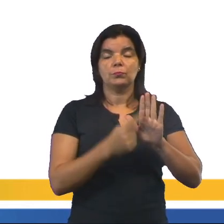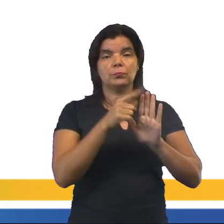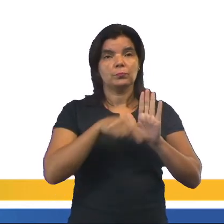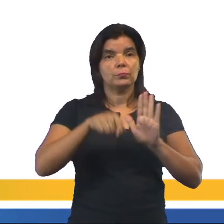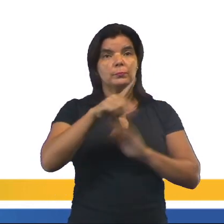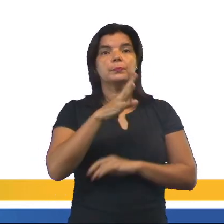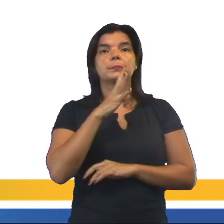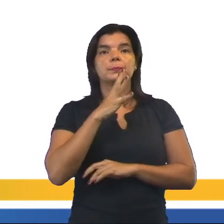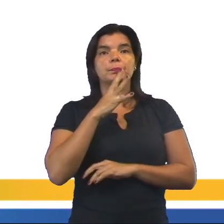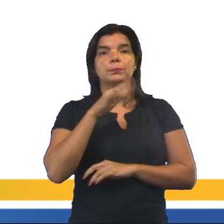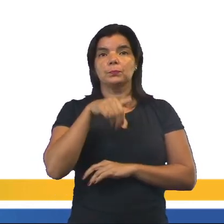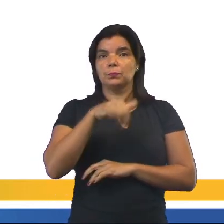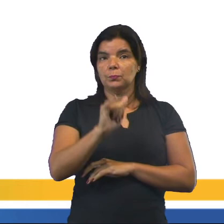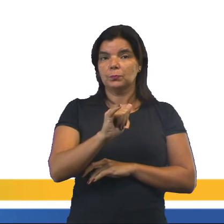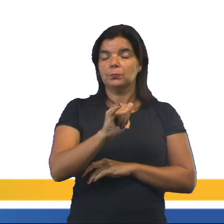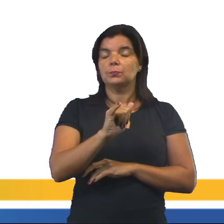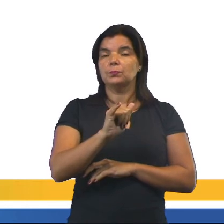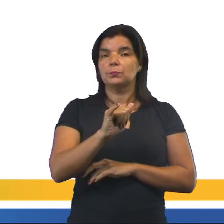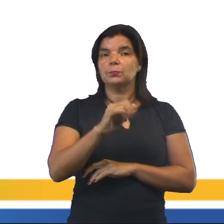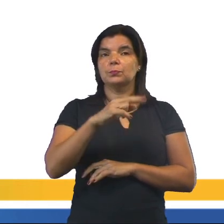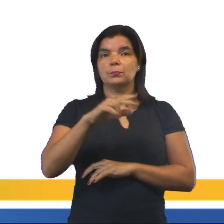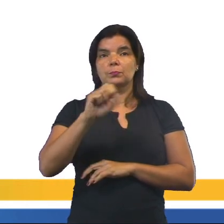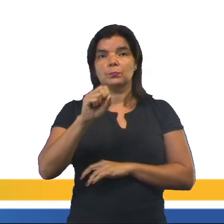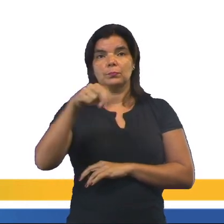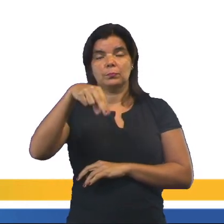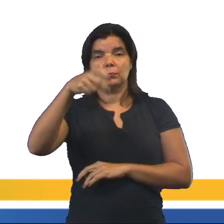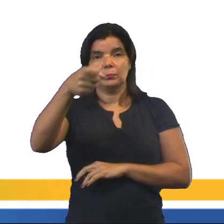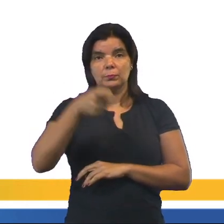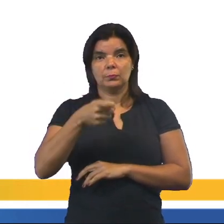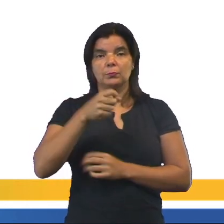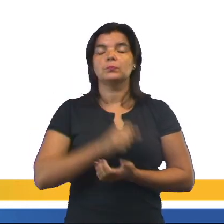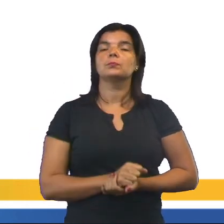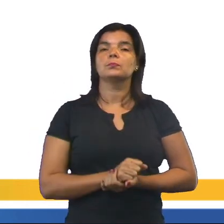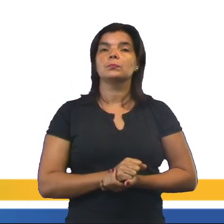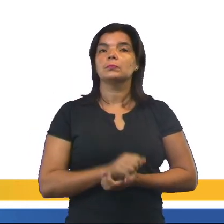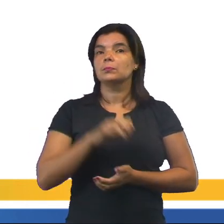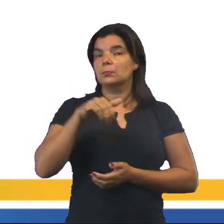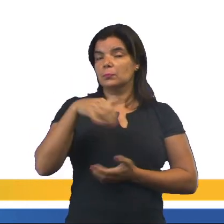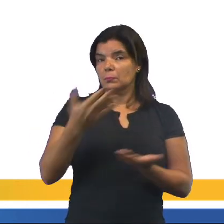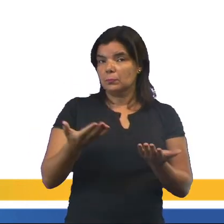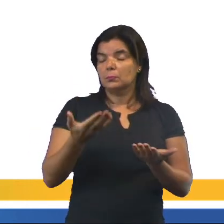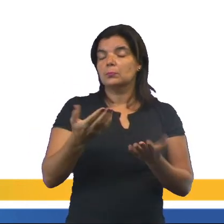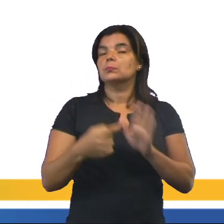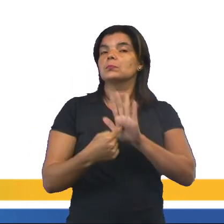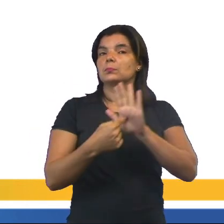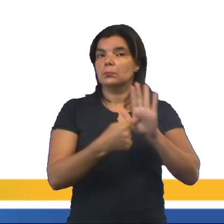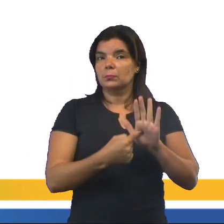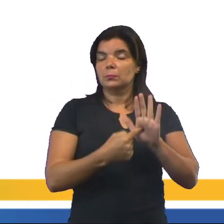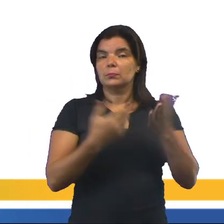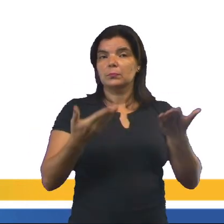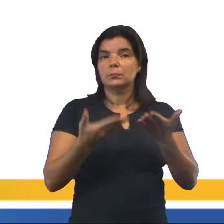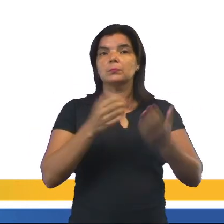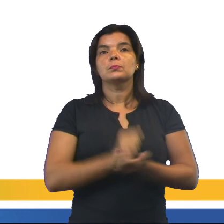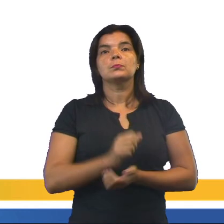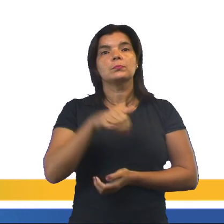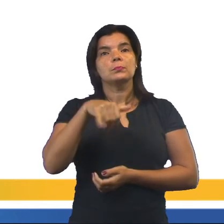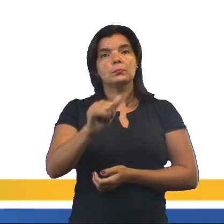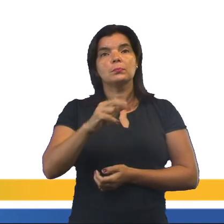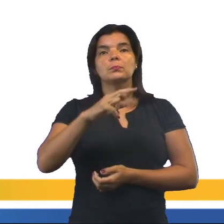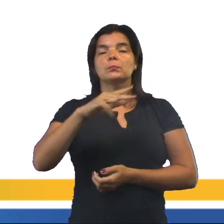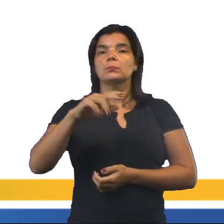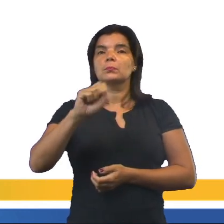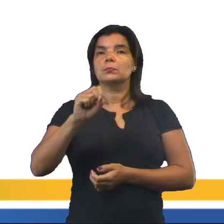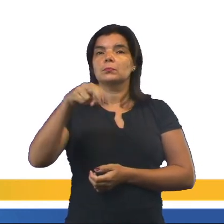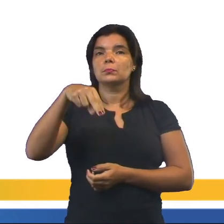vocês conhecem, y, que é igual a seno de x, que foi aquela representação agora há pouco, e